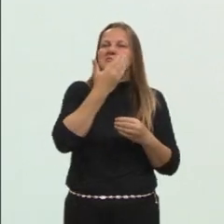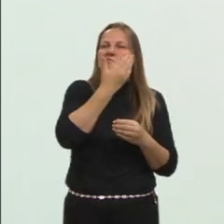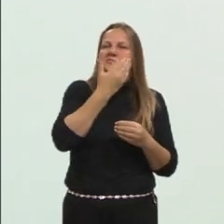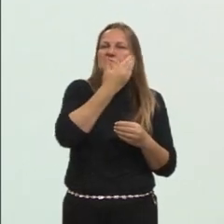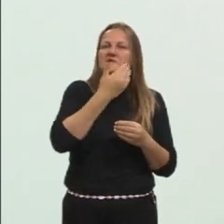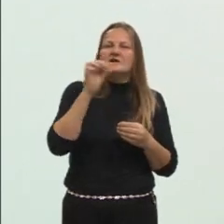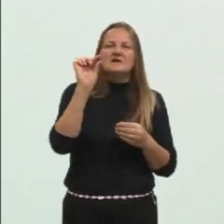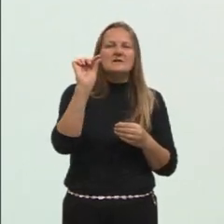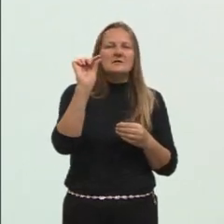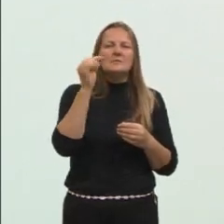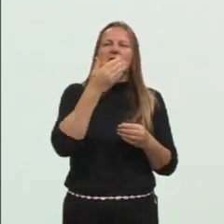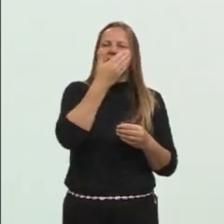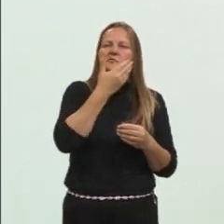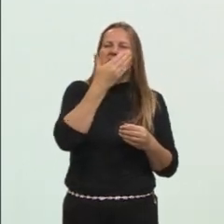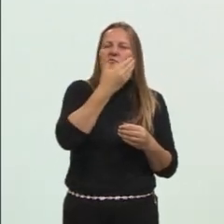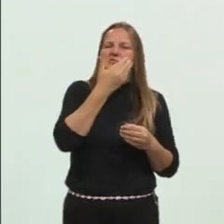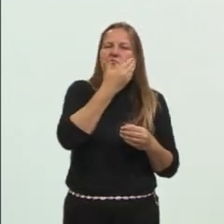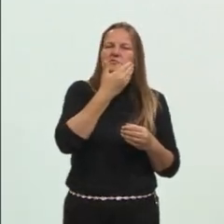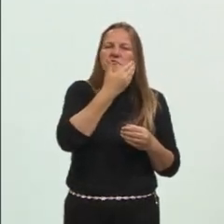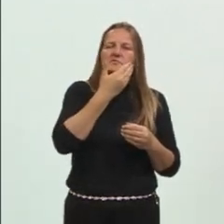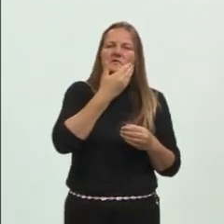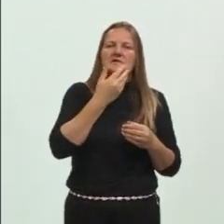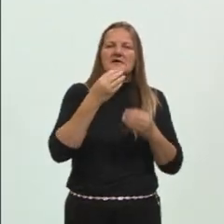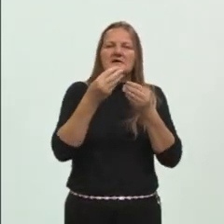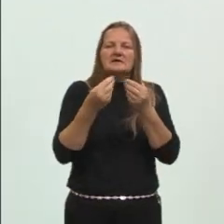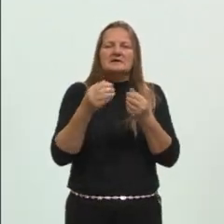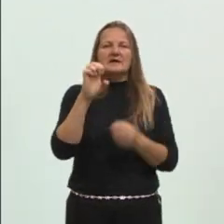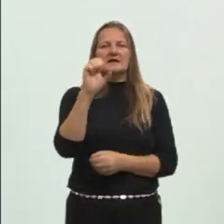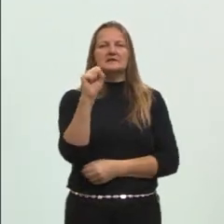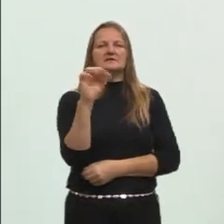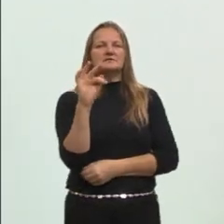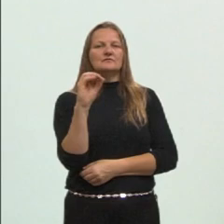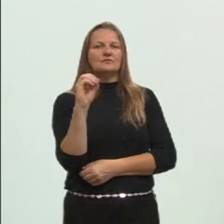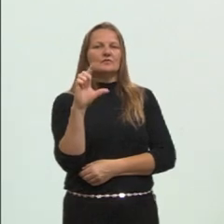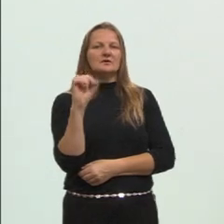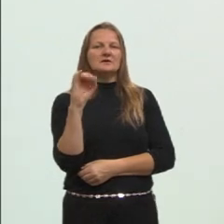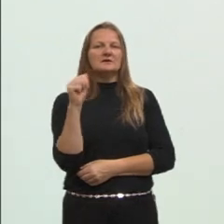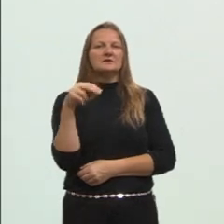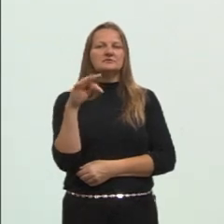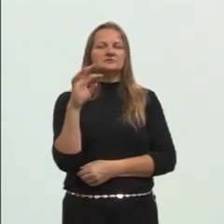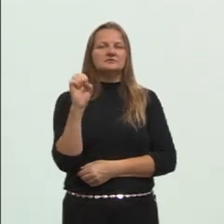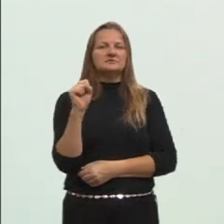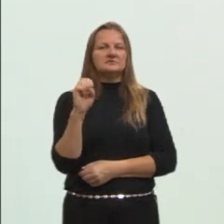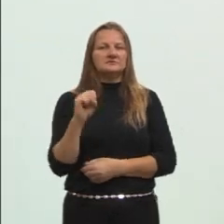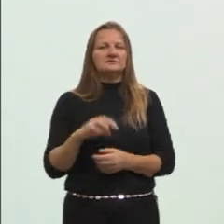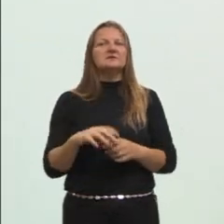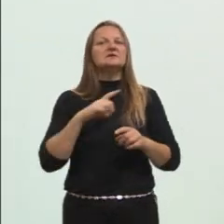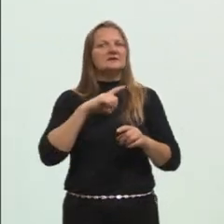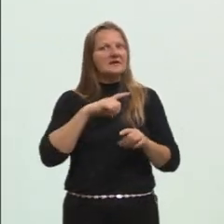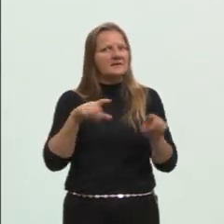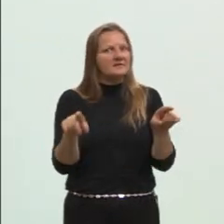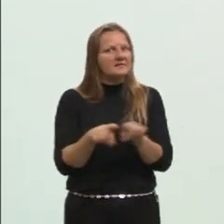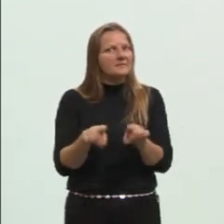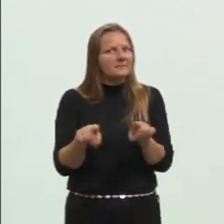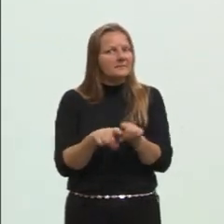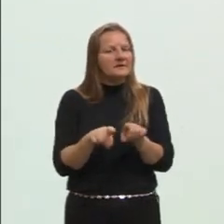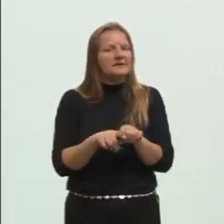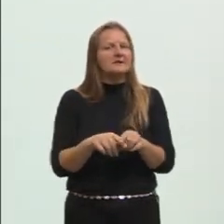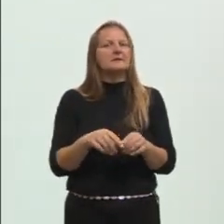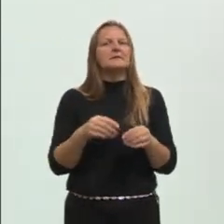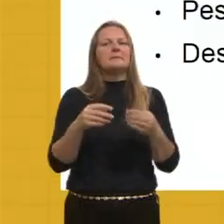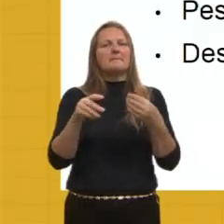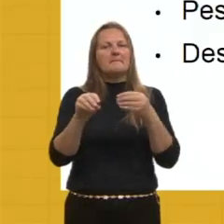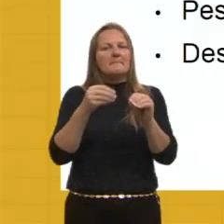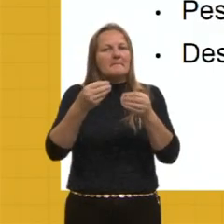aquelas bolinhas né que tem nas máscaras esfoliantes alguns sabonetes também esfoliantes aquilo ali também né microplástico